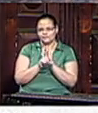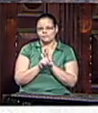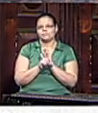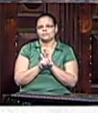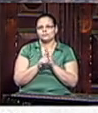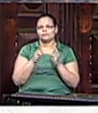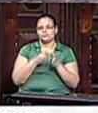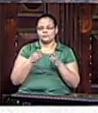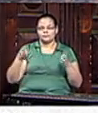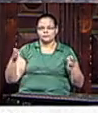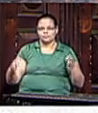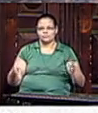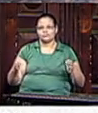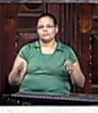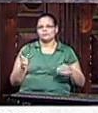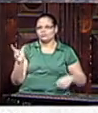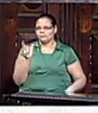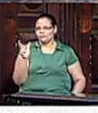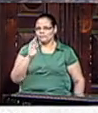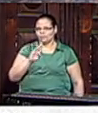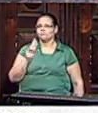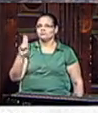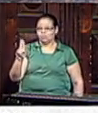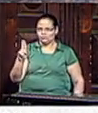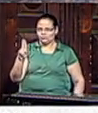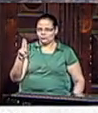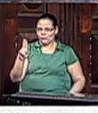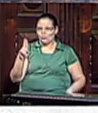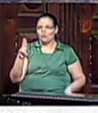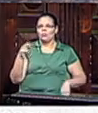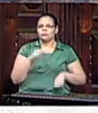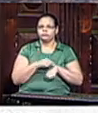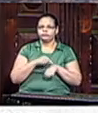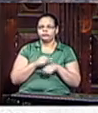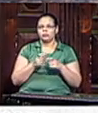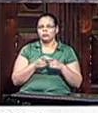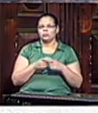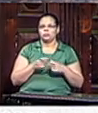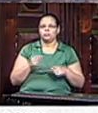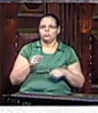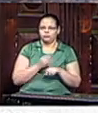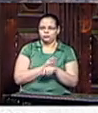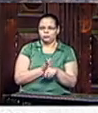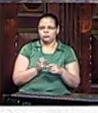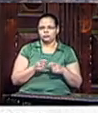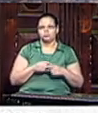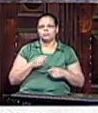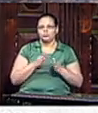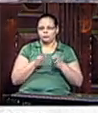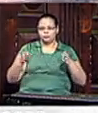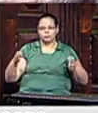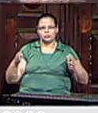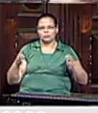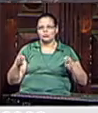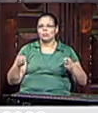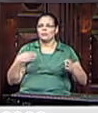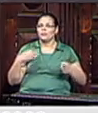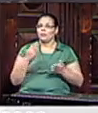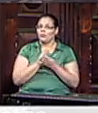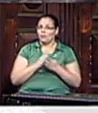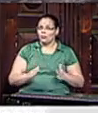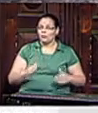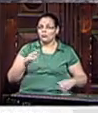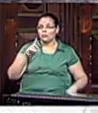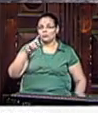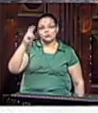o período do bilhete único possa entrar na pauta, por uma razão clara. O prazo se encerra